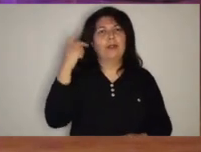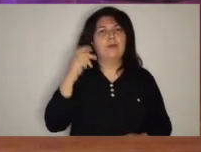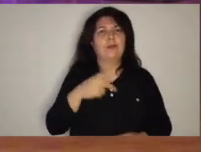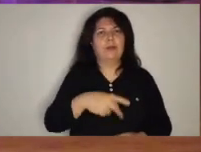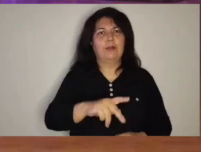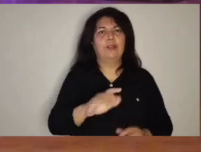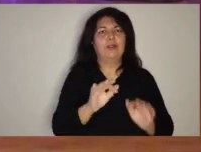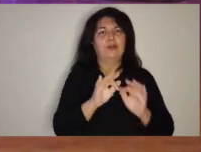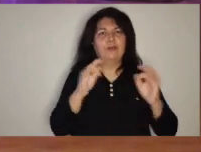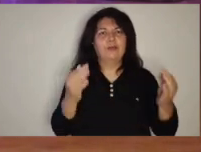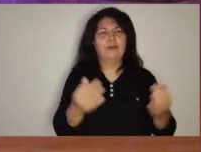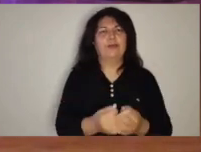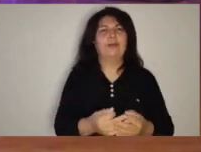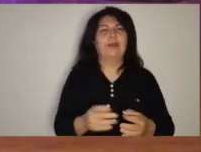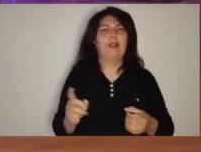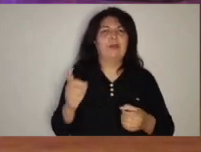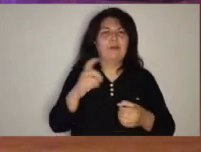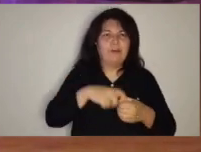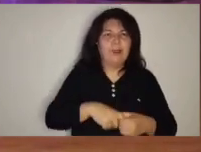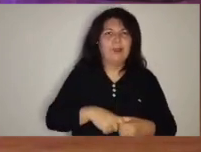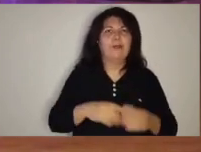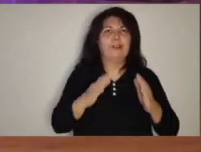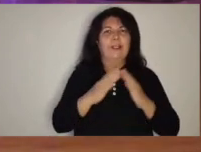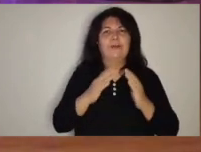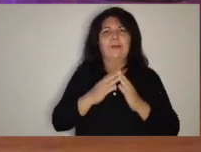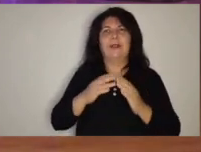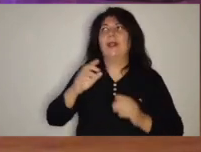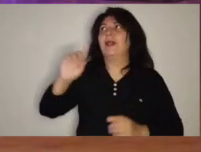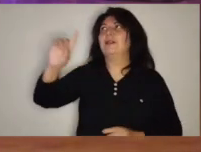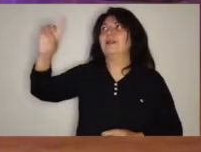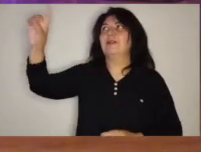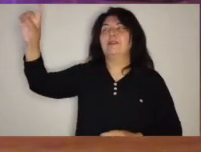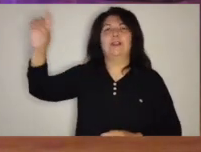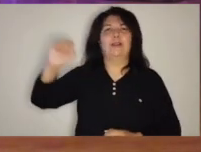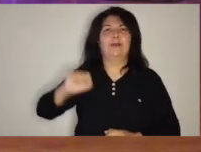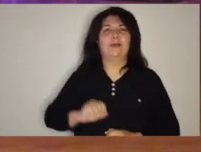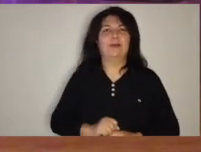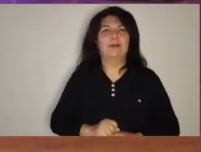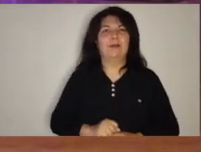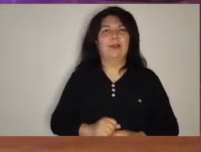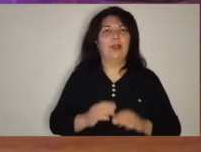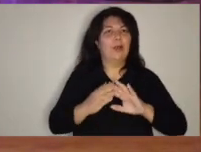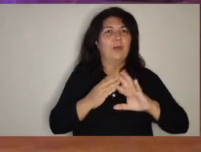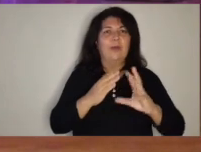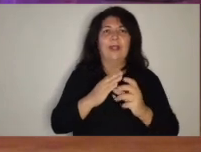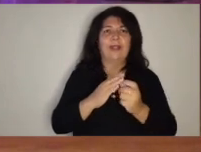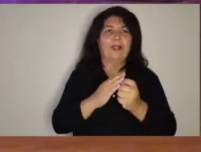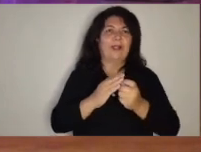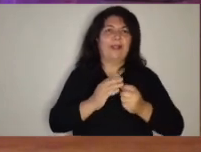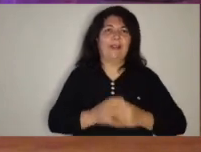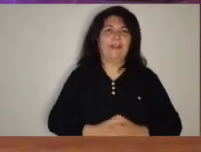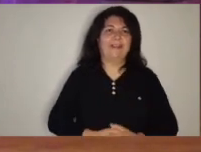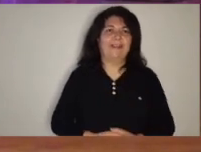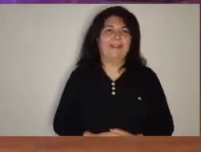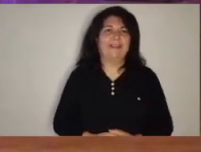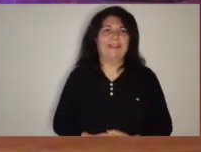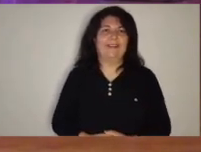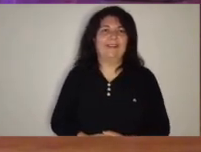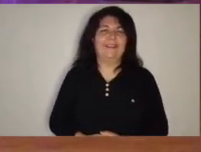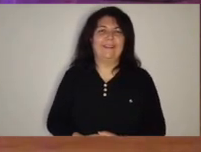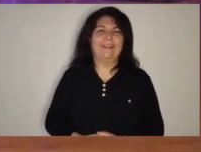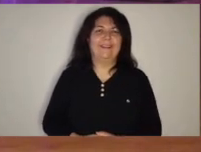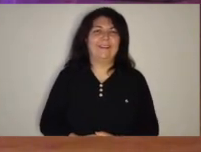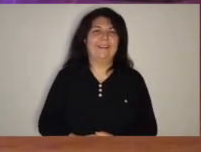trará um por um para a casa do Senhor. Irmãos, a gente tem testemunhado isso, eu falei. Quando eu conheci o Chico,